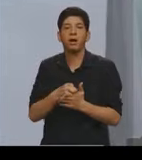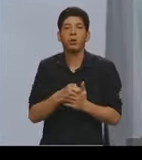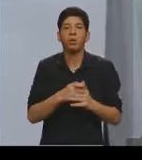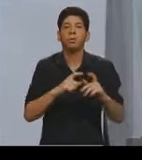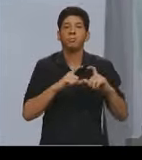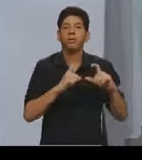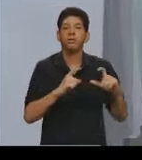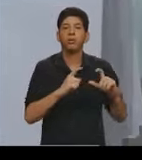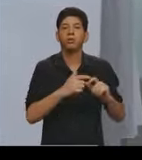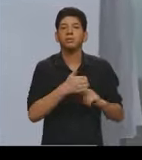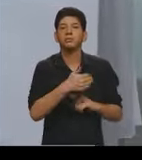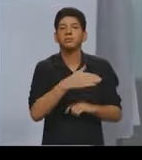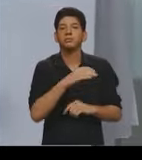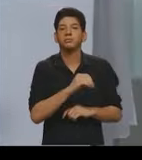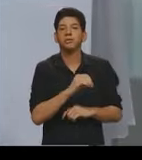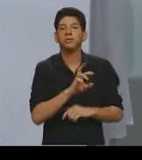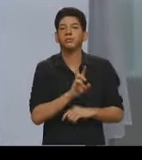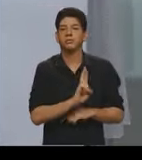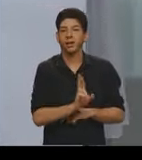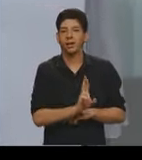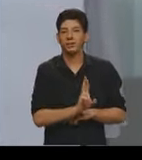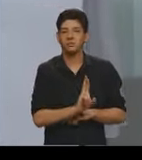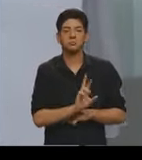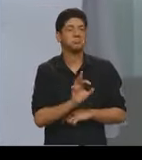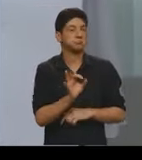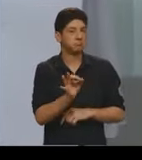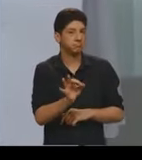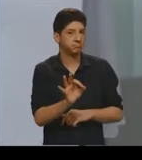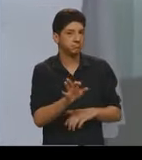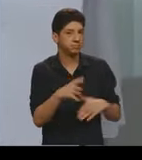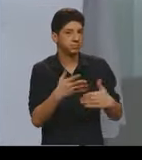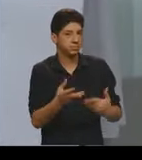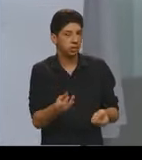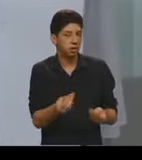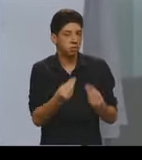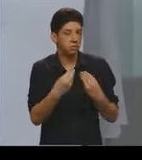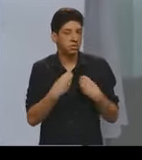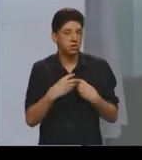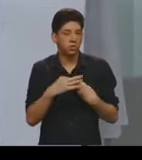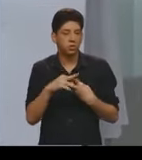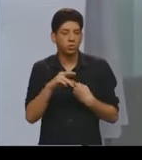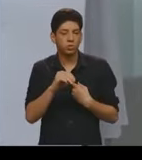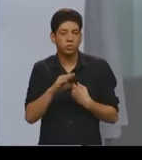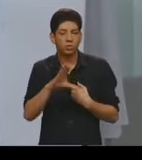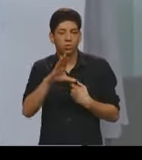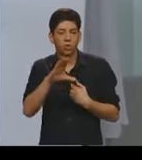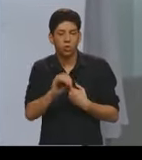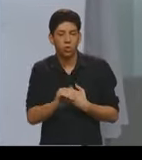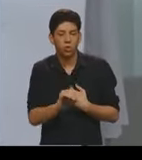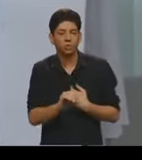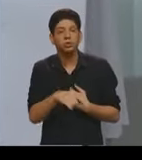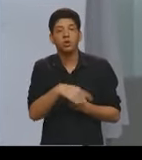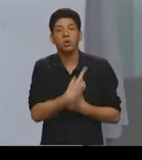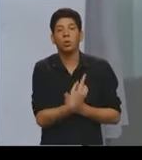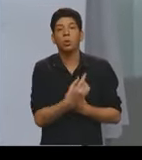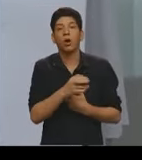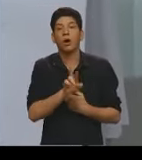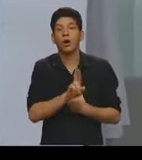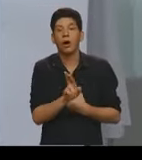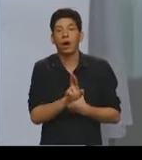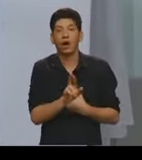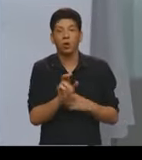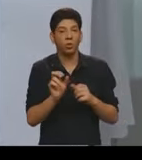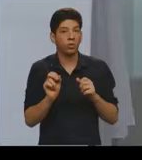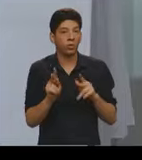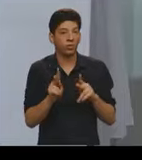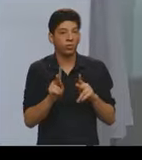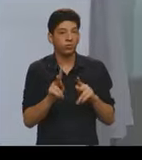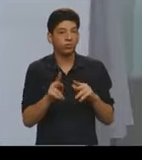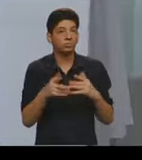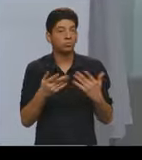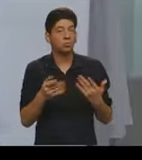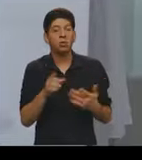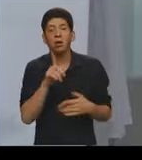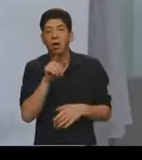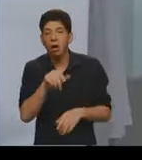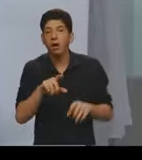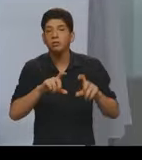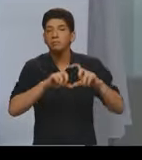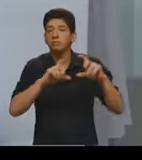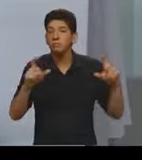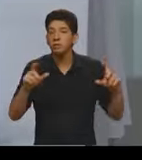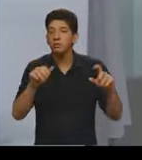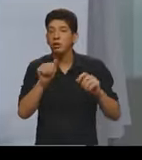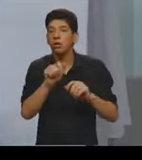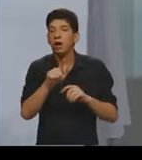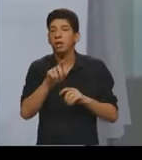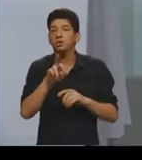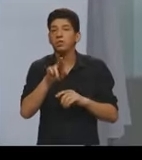R$10. E aí, ela me deu o troco de R$1, uma moeda de R$1, ok? Isso é uma expressão